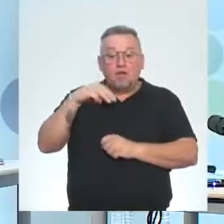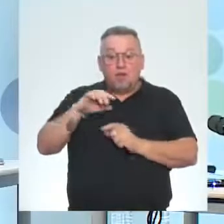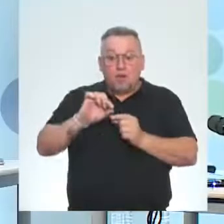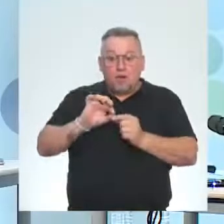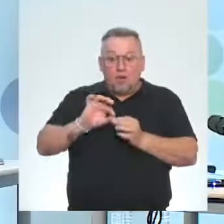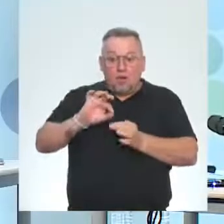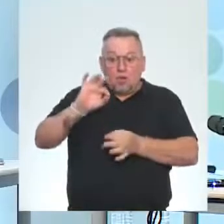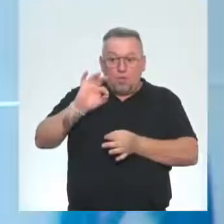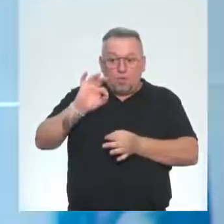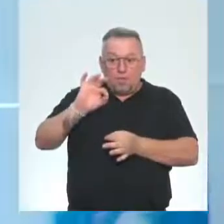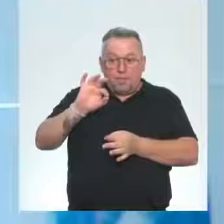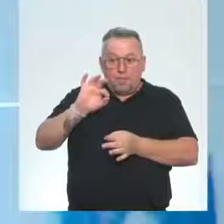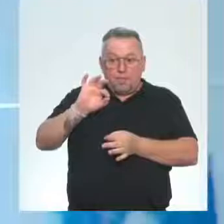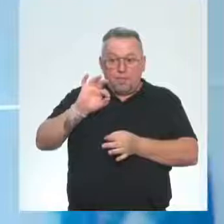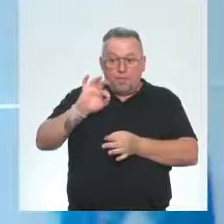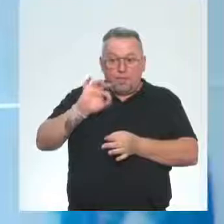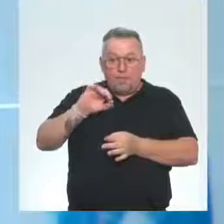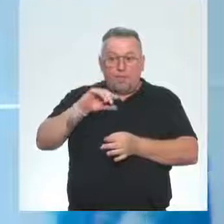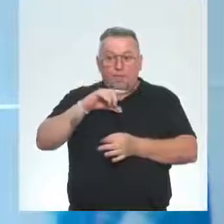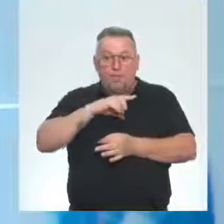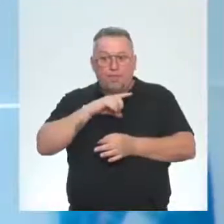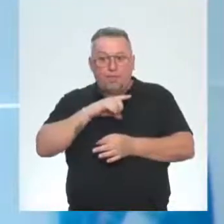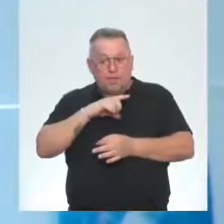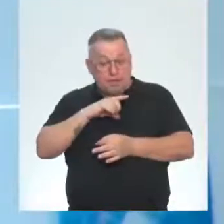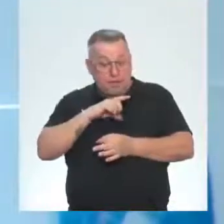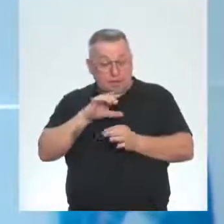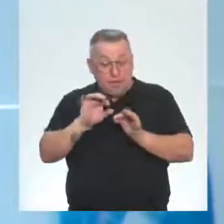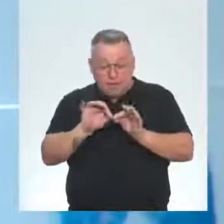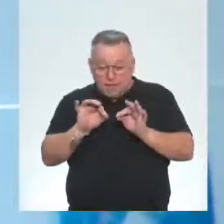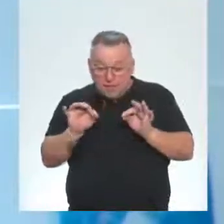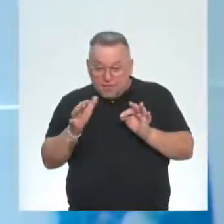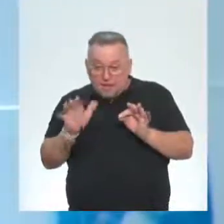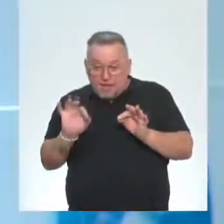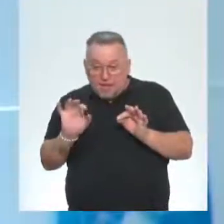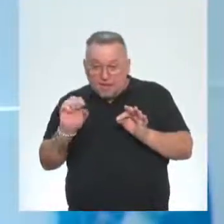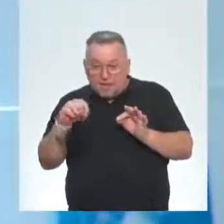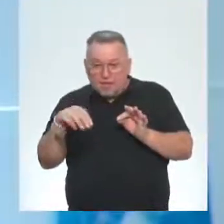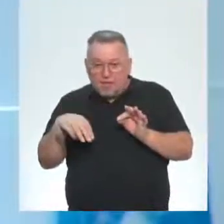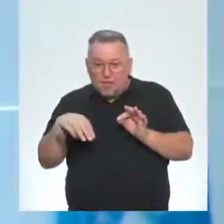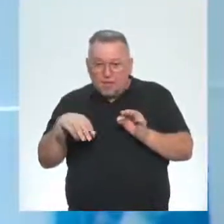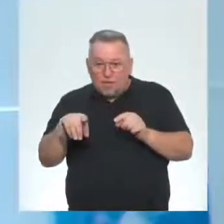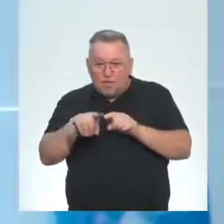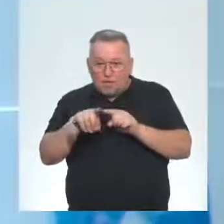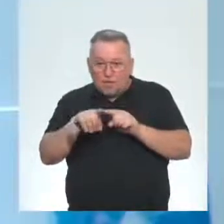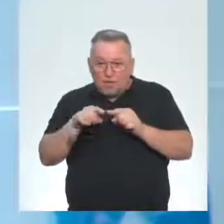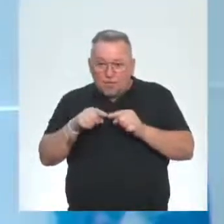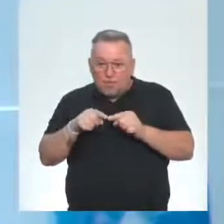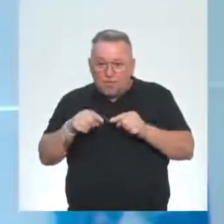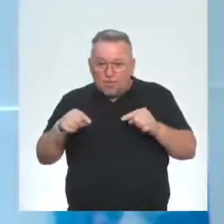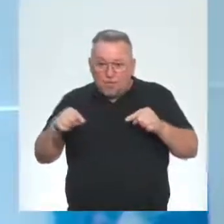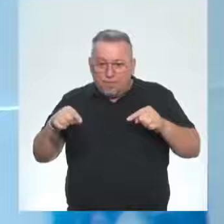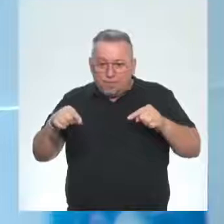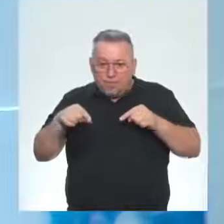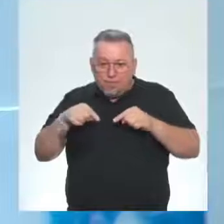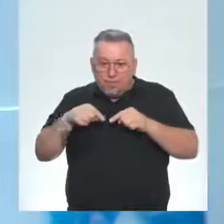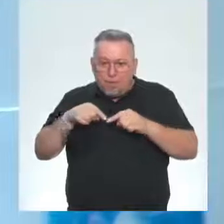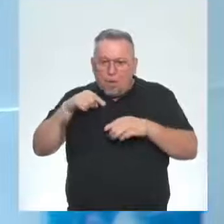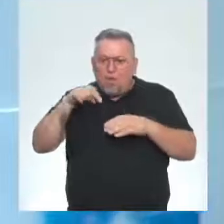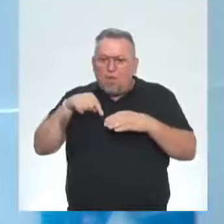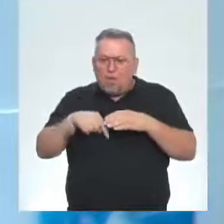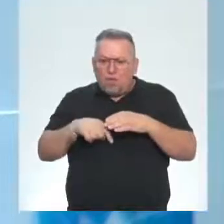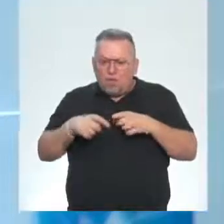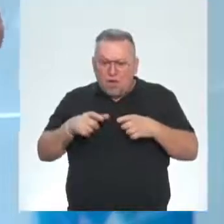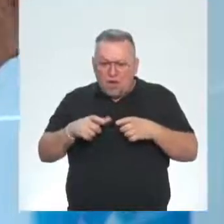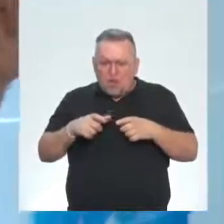altura. Ele tem 10 centímetros de largura e ele tem 10 centímetros aqui, ó, vou chamar de profundidade, tá,